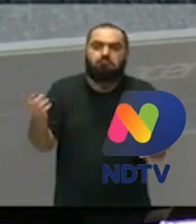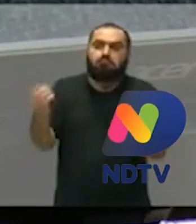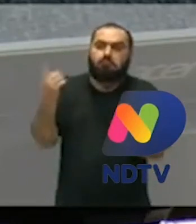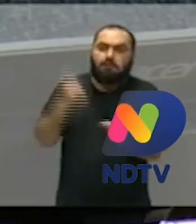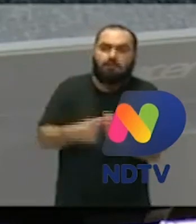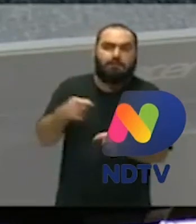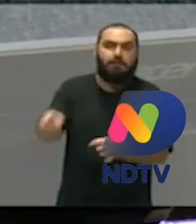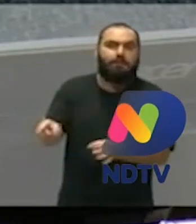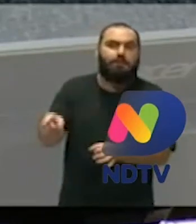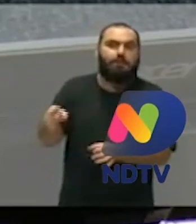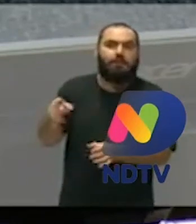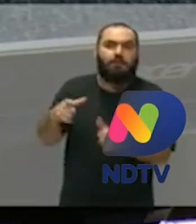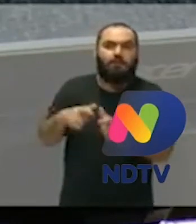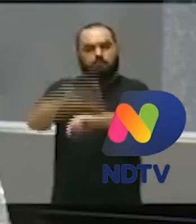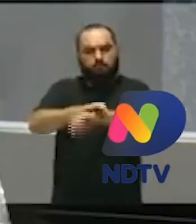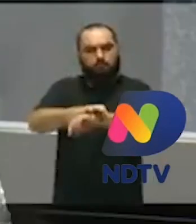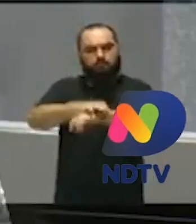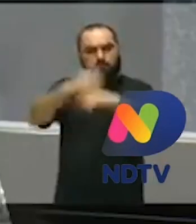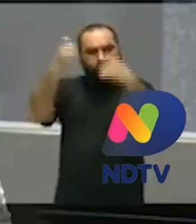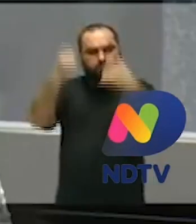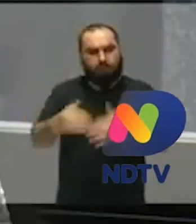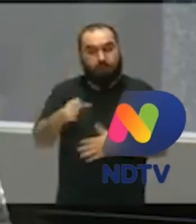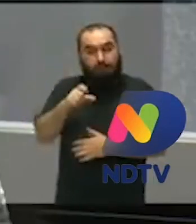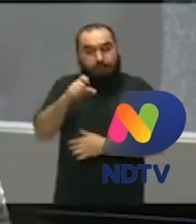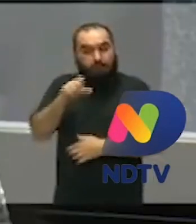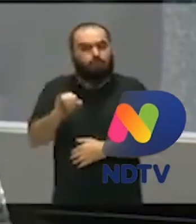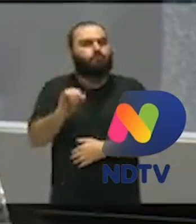é essa que cresce sem planejamento